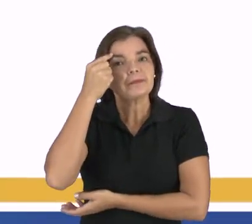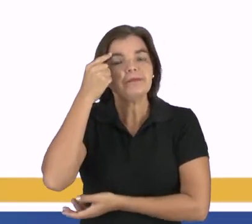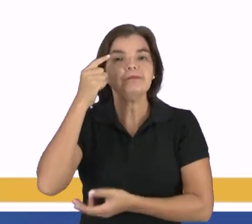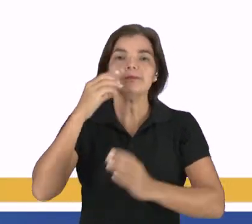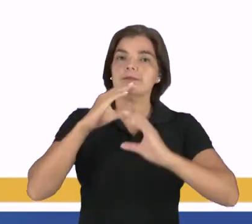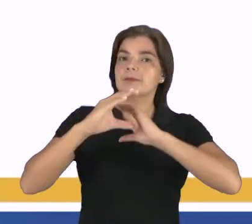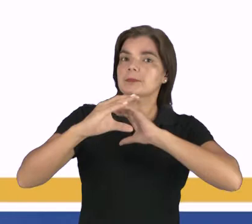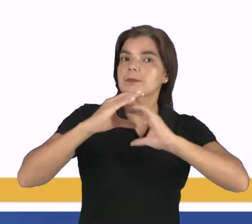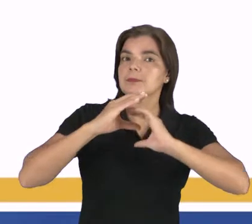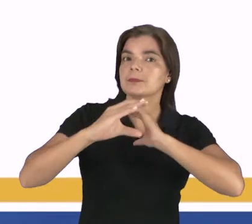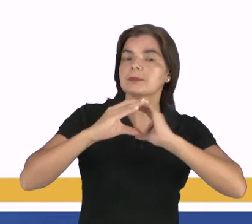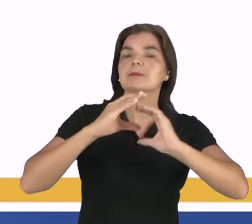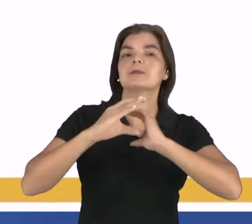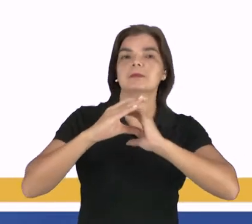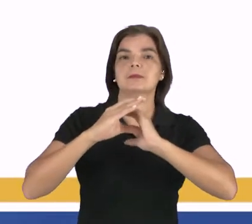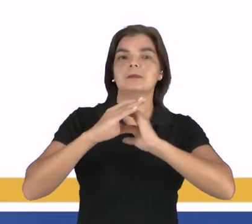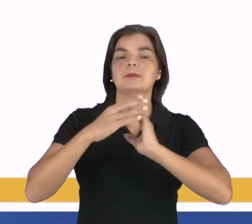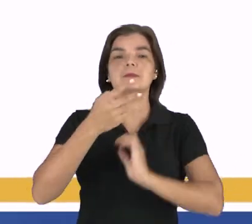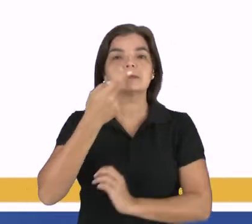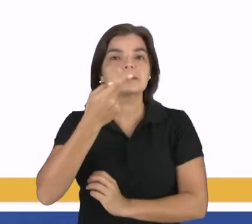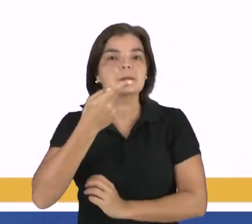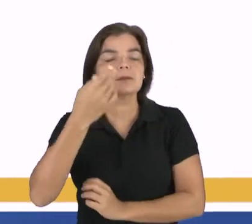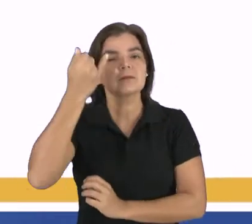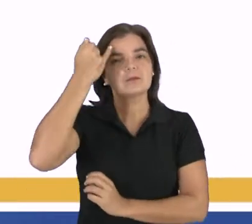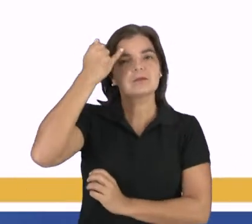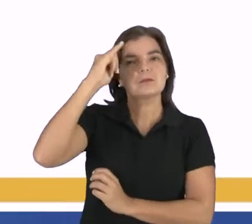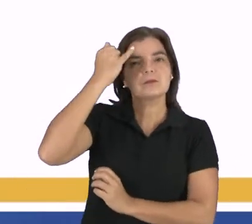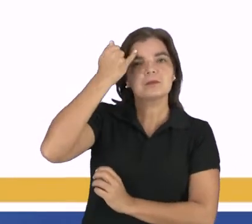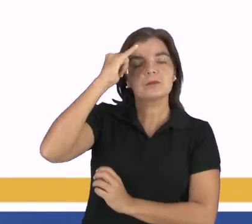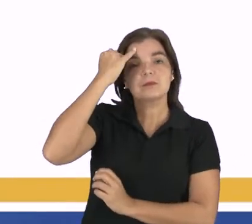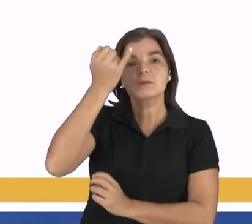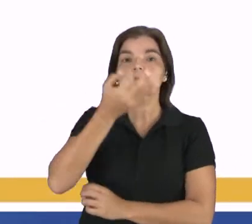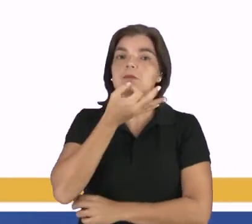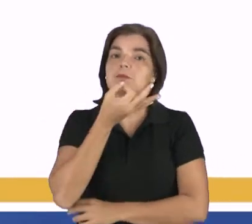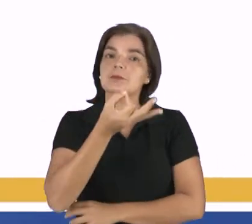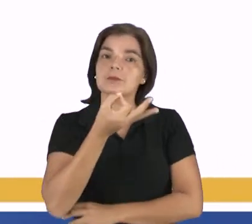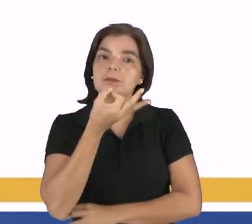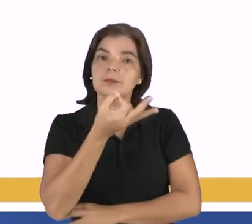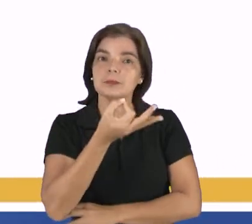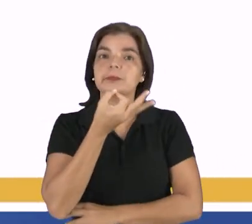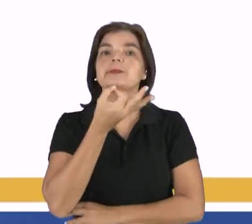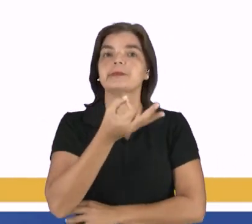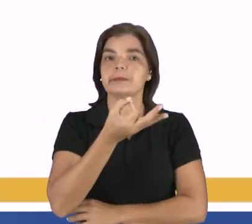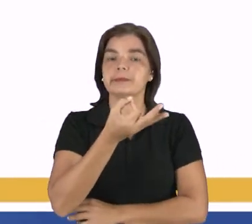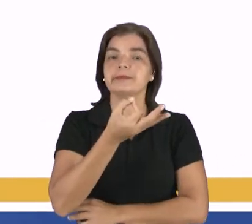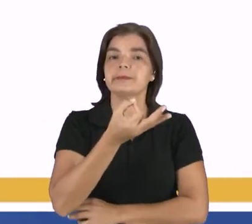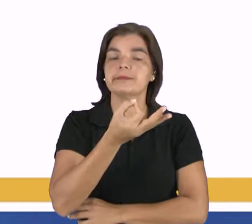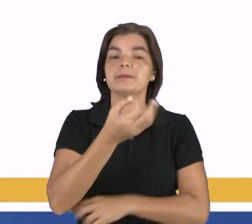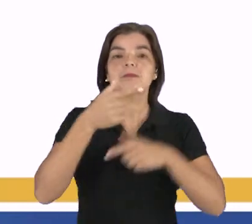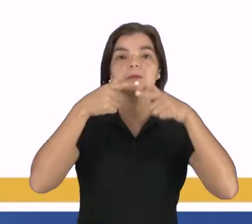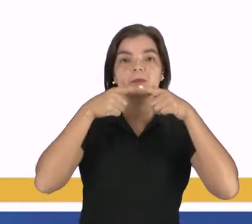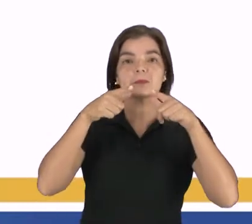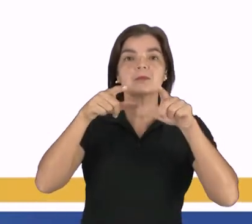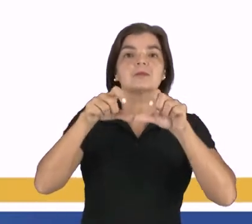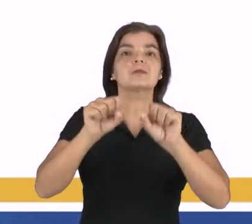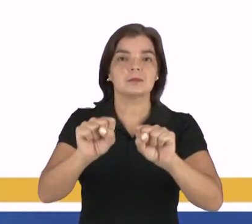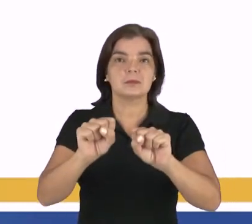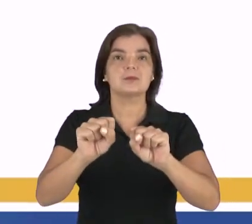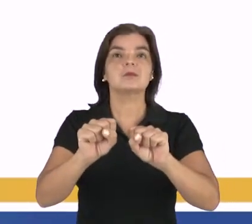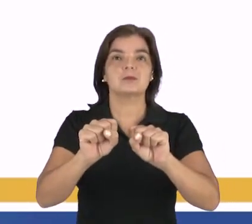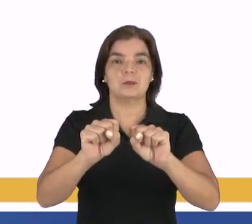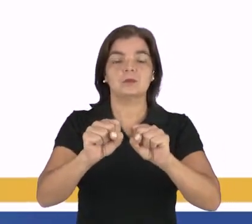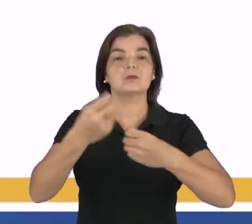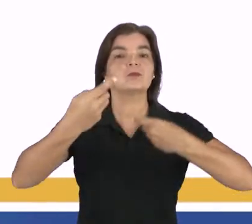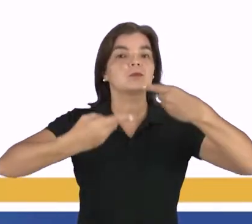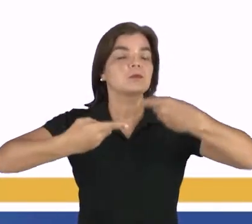a comunicação, a fala, a ideia, a opinião, né? A linguagem,